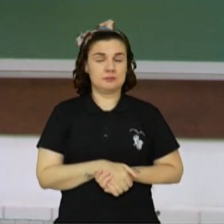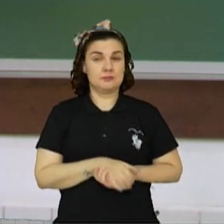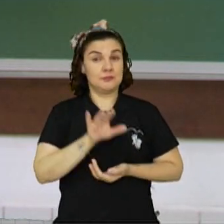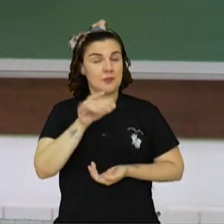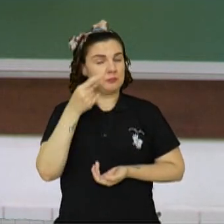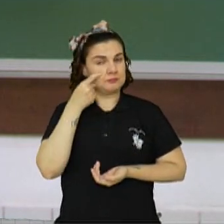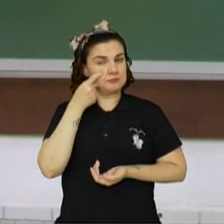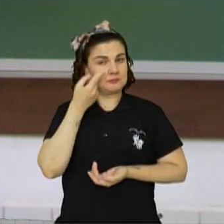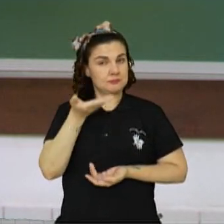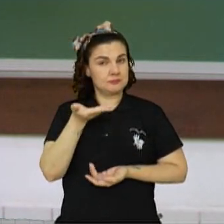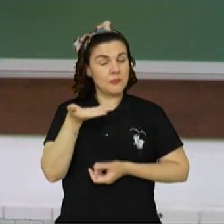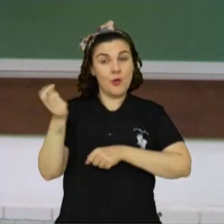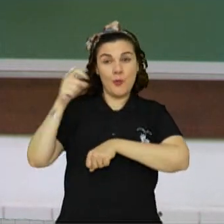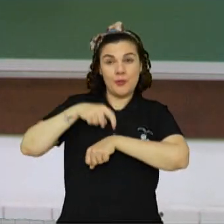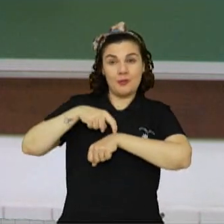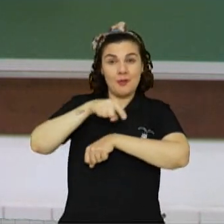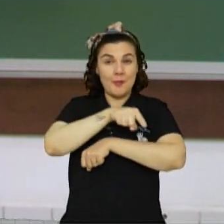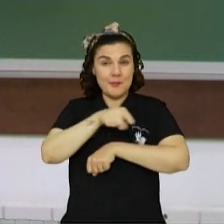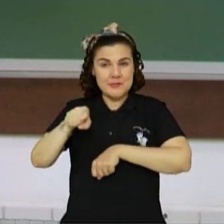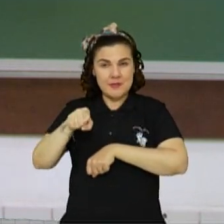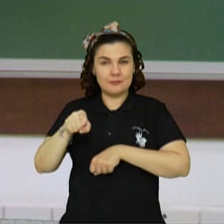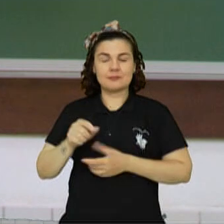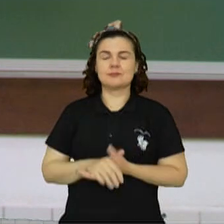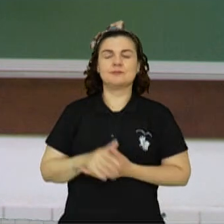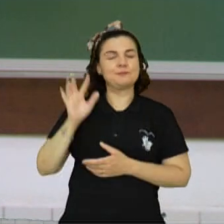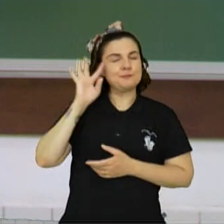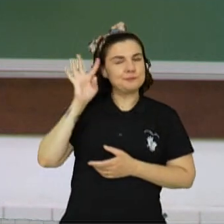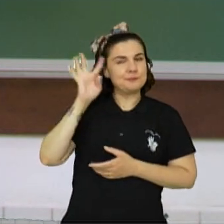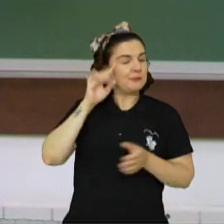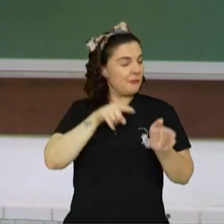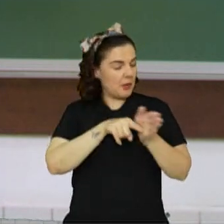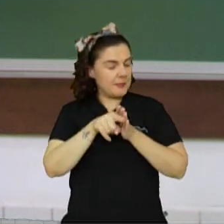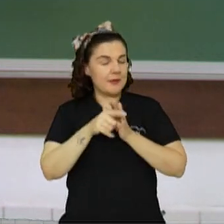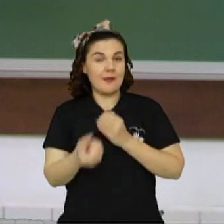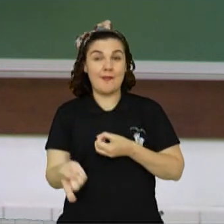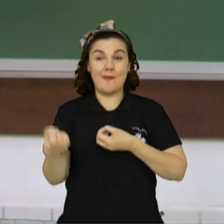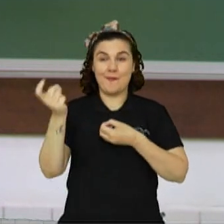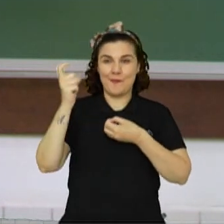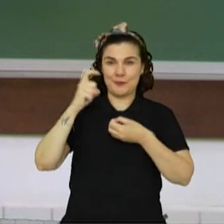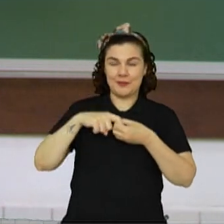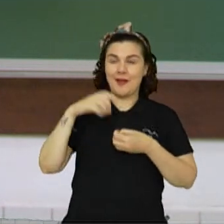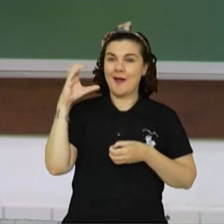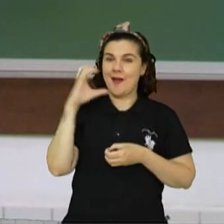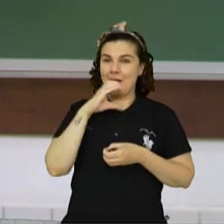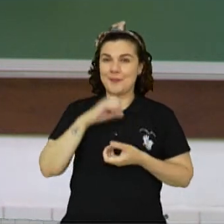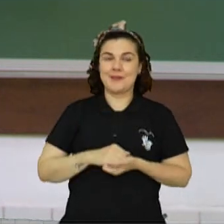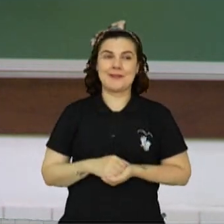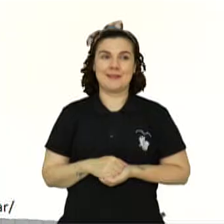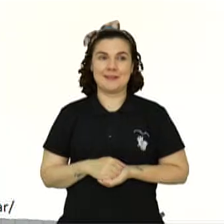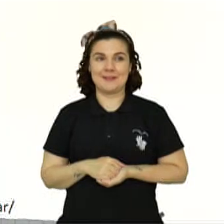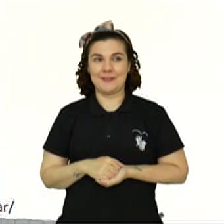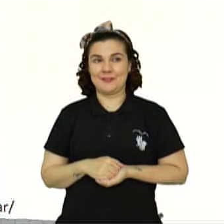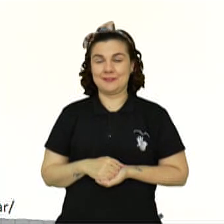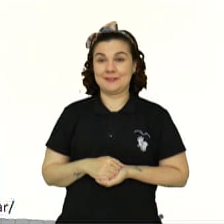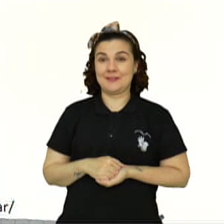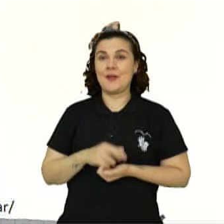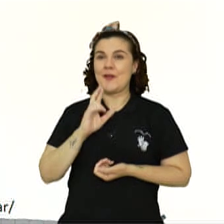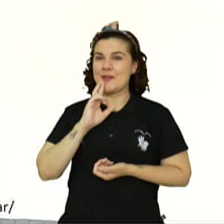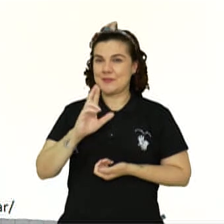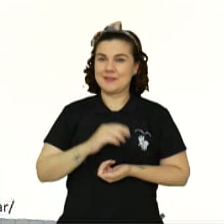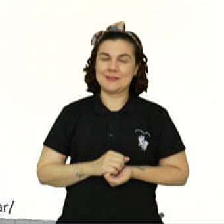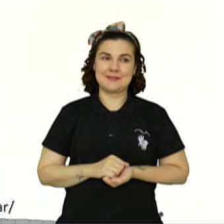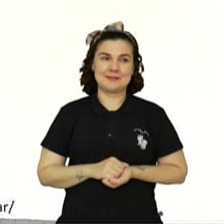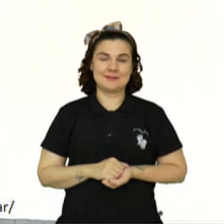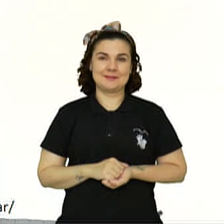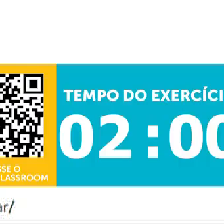vamos lá, pessoal. Vou dar um tempinho para vocês, reflitam aí, pesquisem e vou dar um tempinho para vocês e já volto com essa